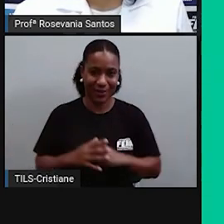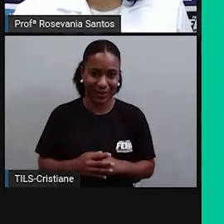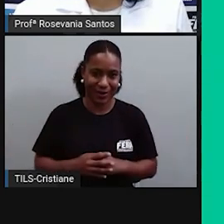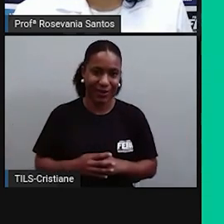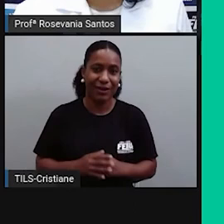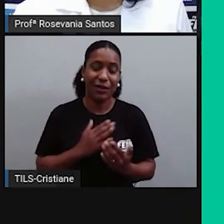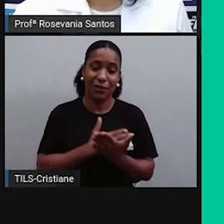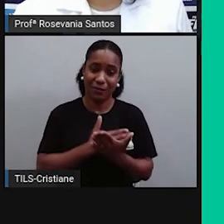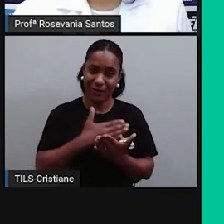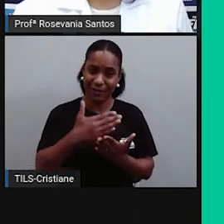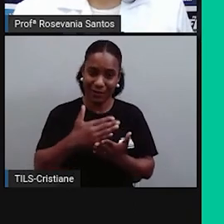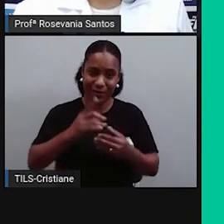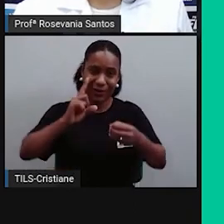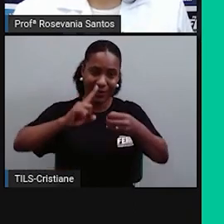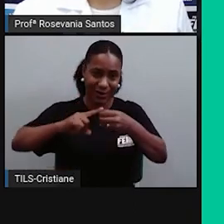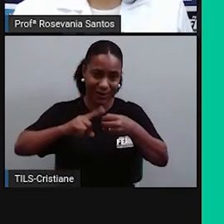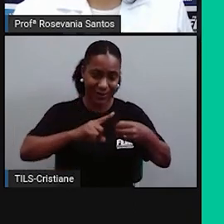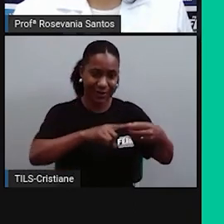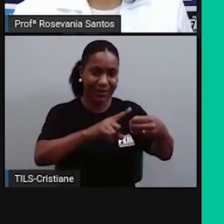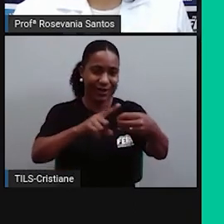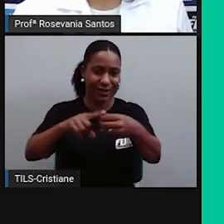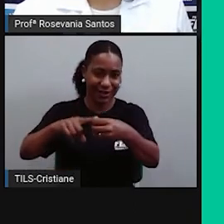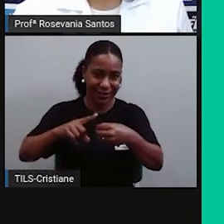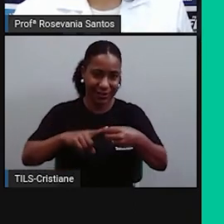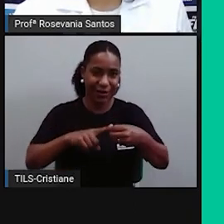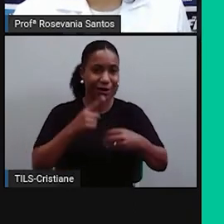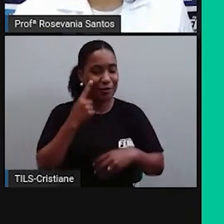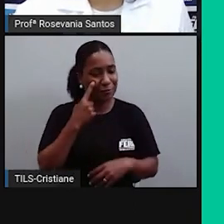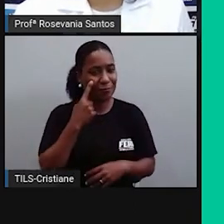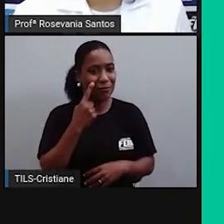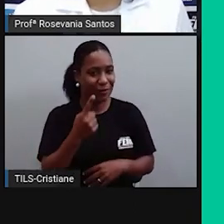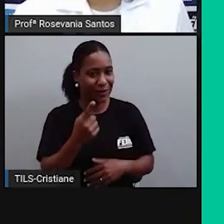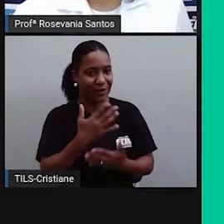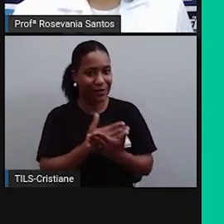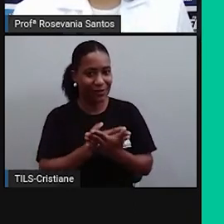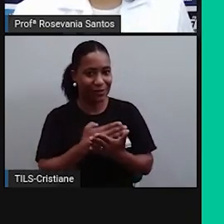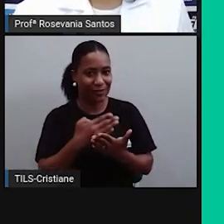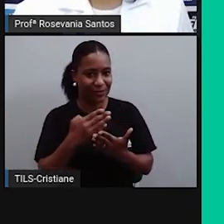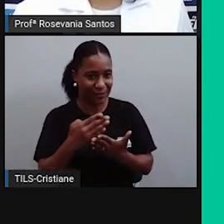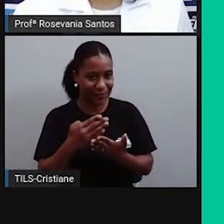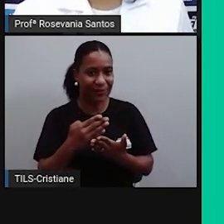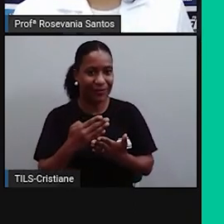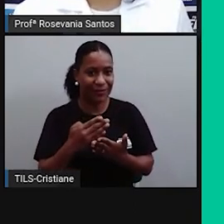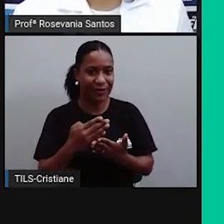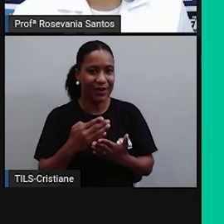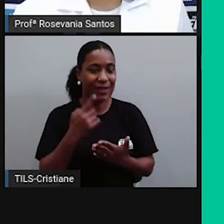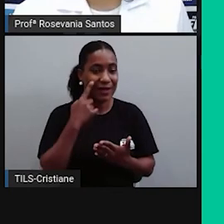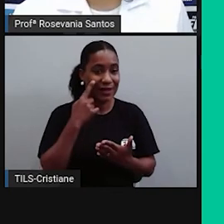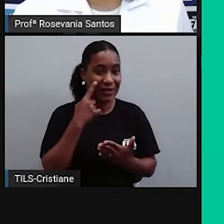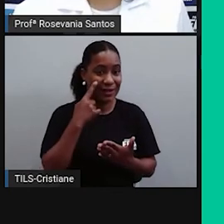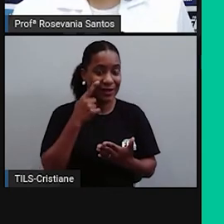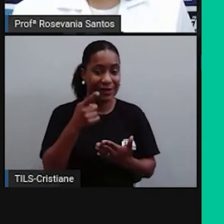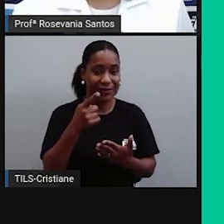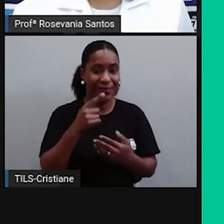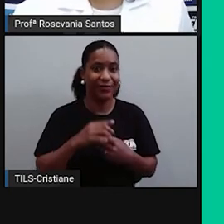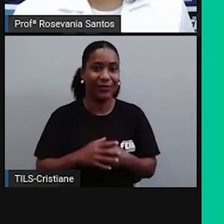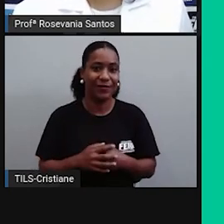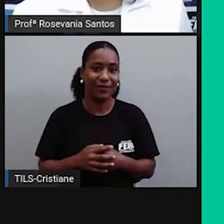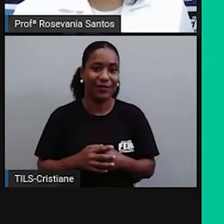identificar para fazer vida. Aí, percebam que a gente começou a ir atrás dessas drogas do sertão. Que eram